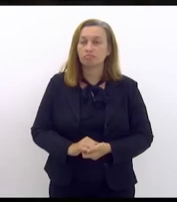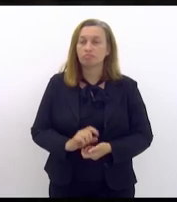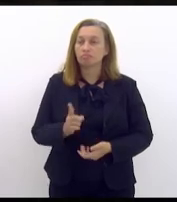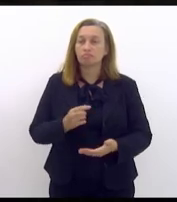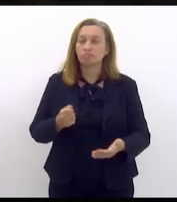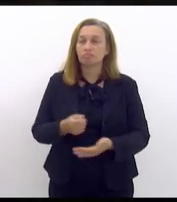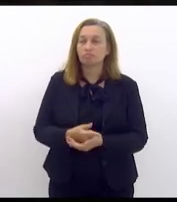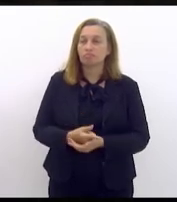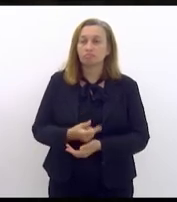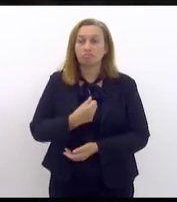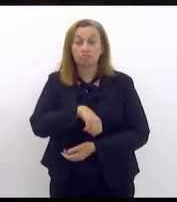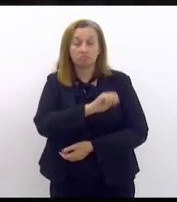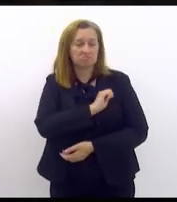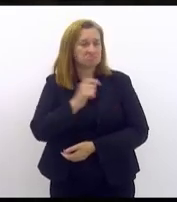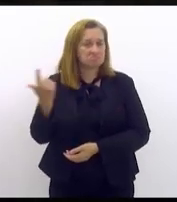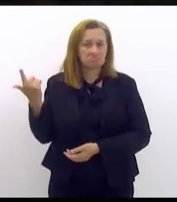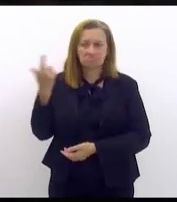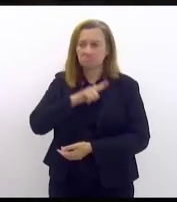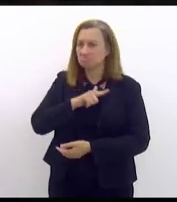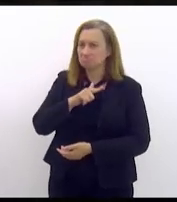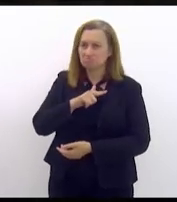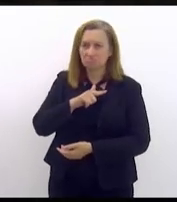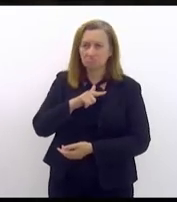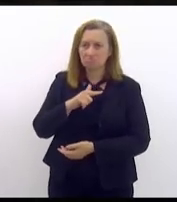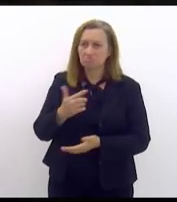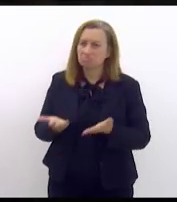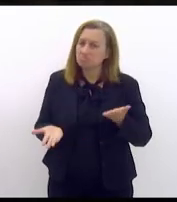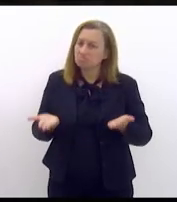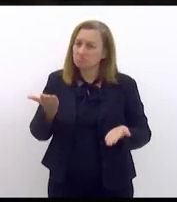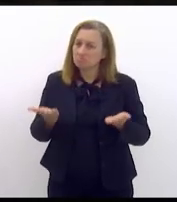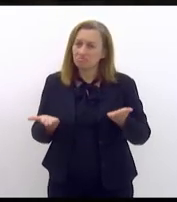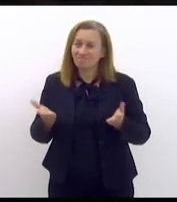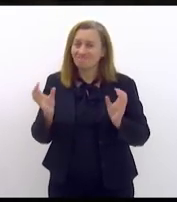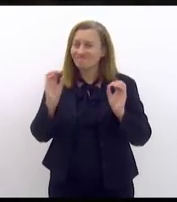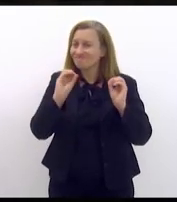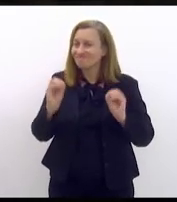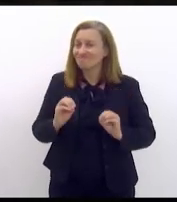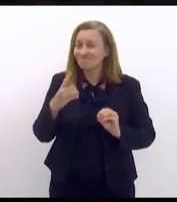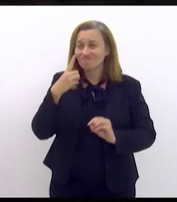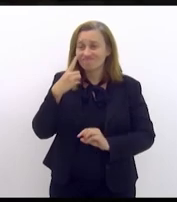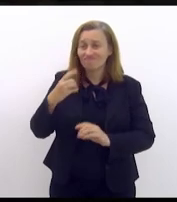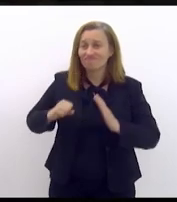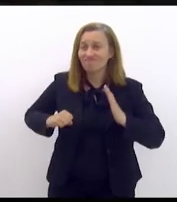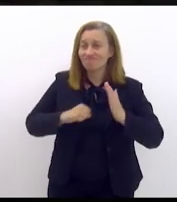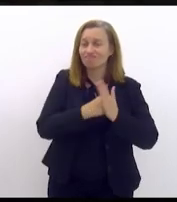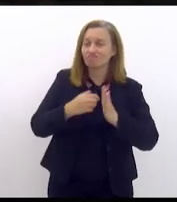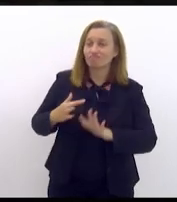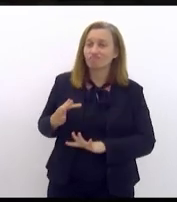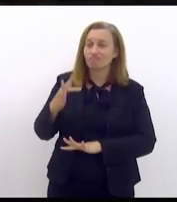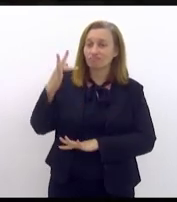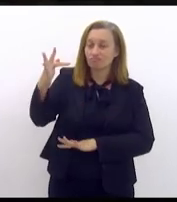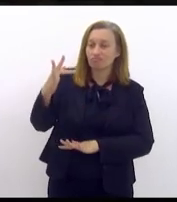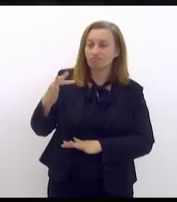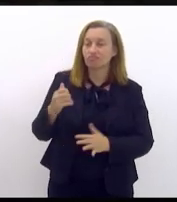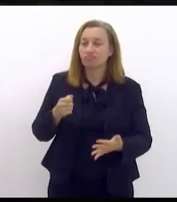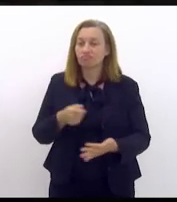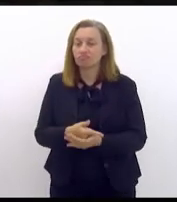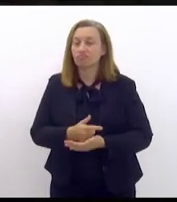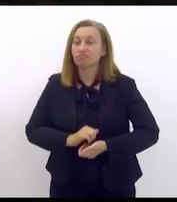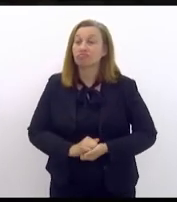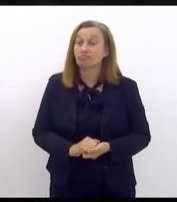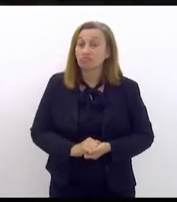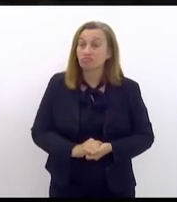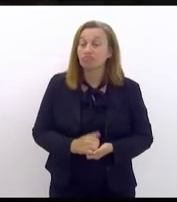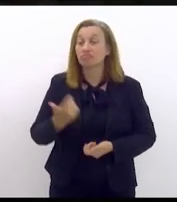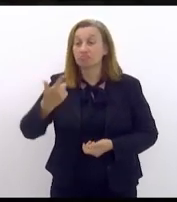a gente não consegue sequer balancear e não consegue prever o impacto na balança de pagamentos. Repito,